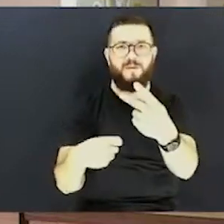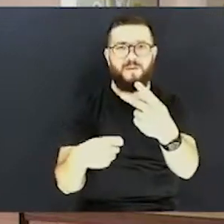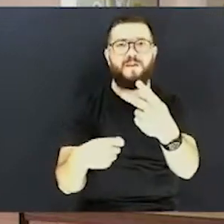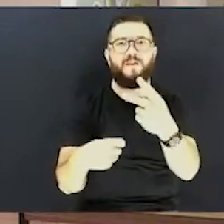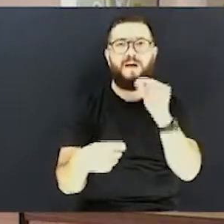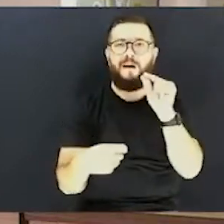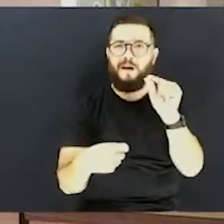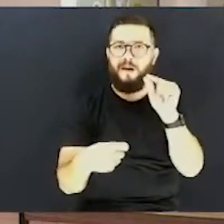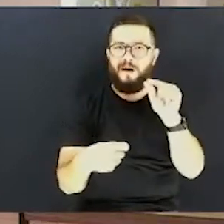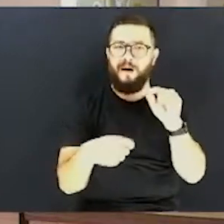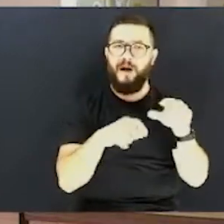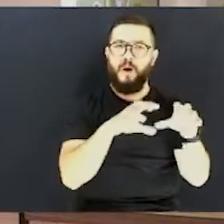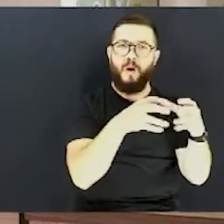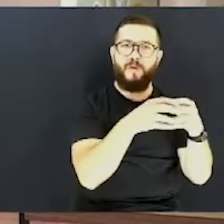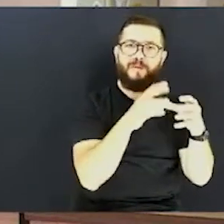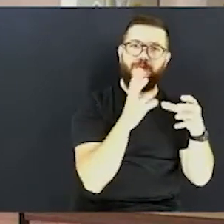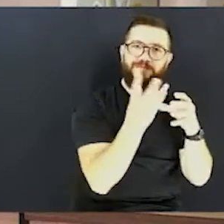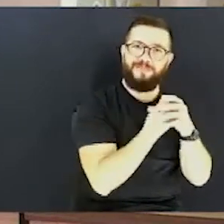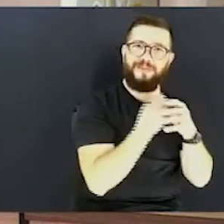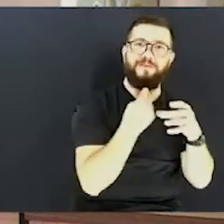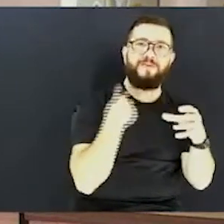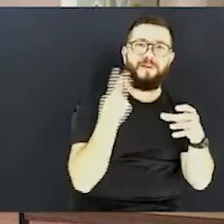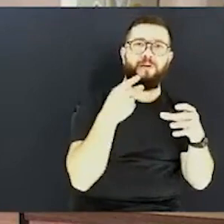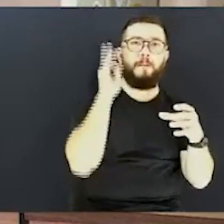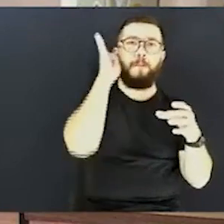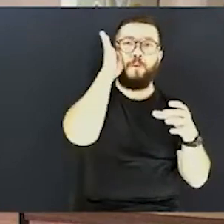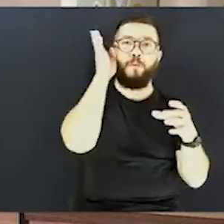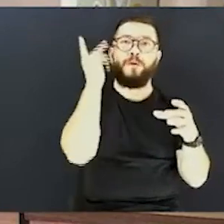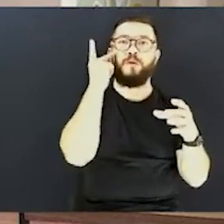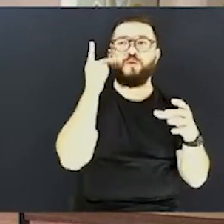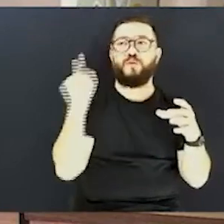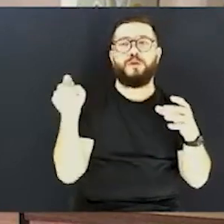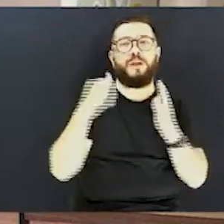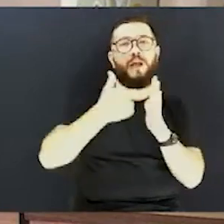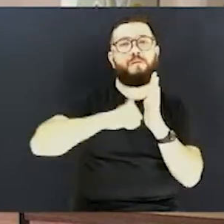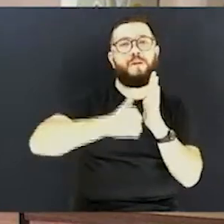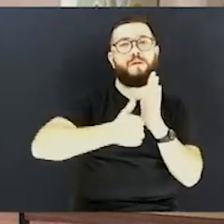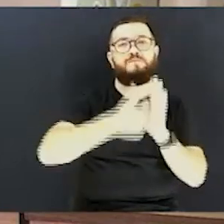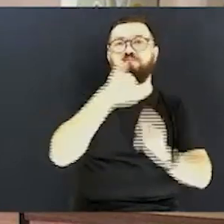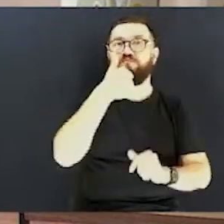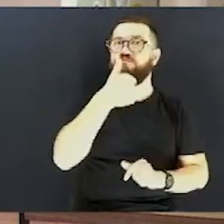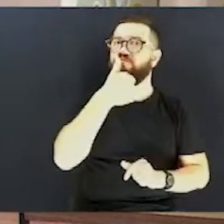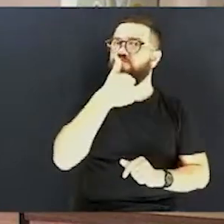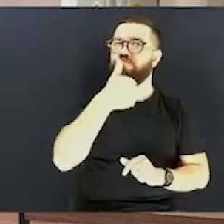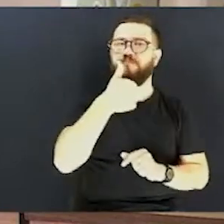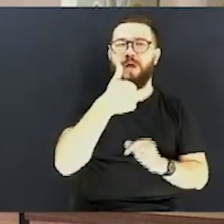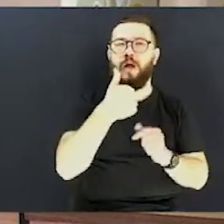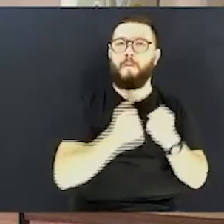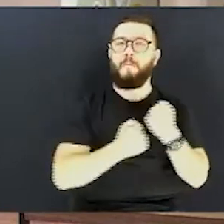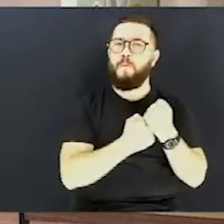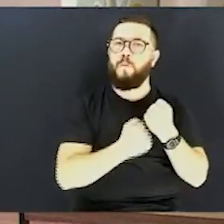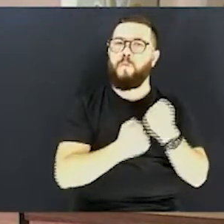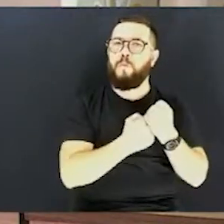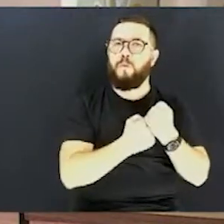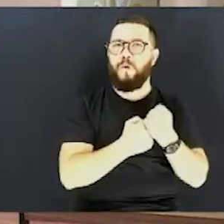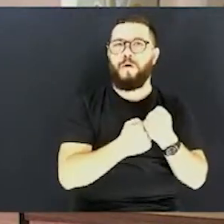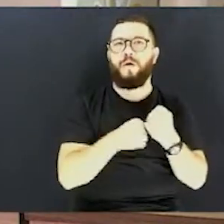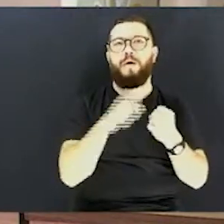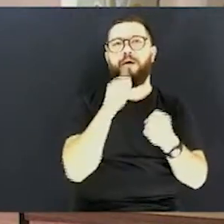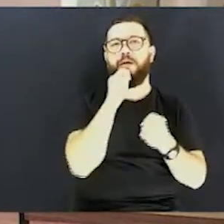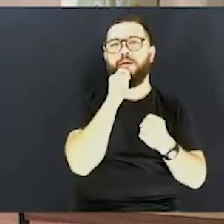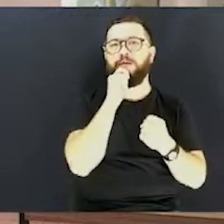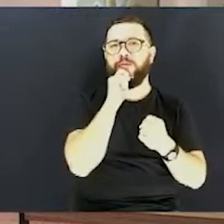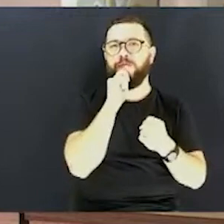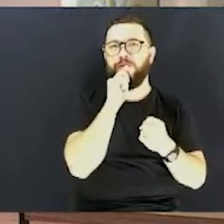teve um parecer favorável do vereador Bruno Pessutti na Comissão de Constituição e Justiça, por mais que houvesse alguma objeção do Projuris no seu